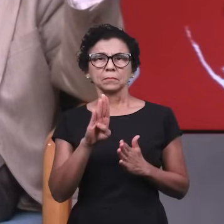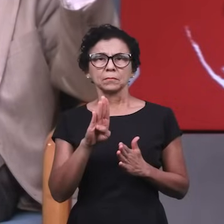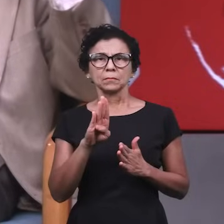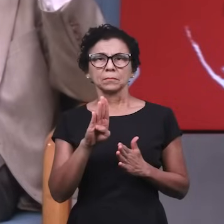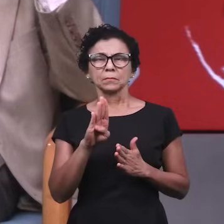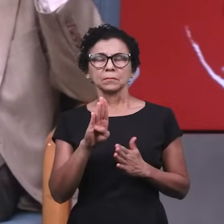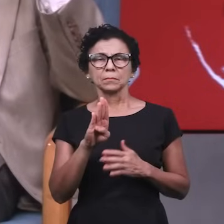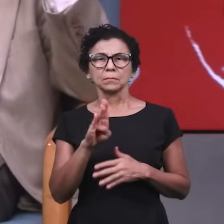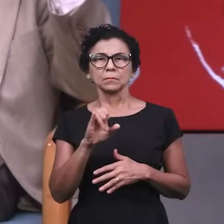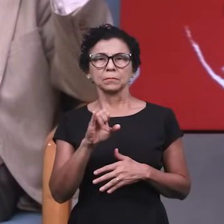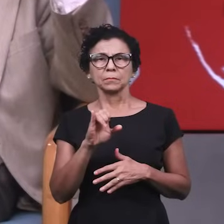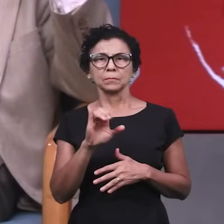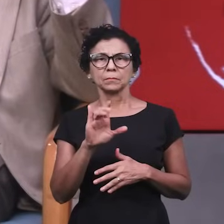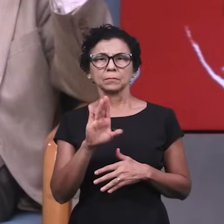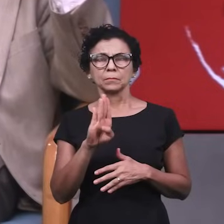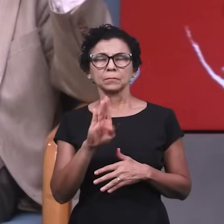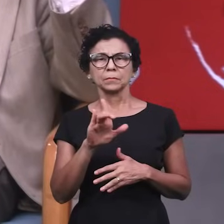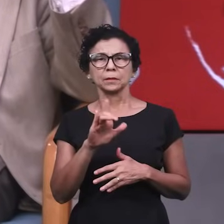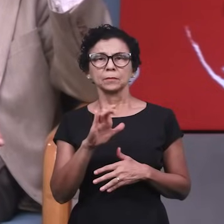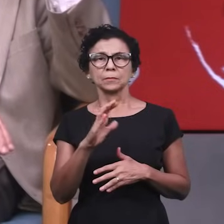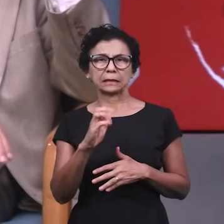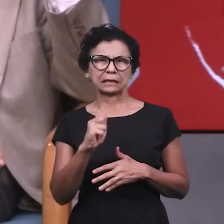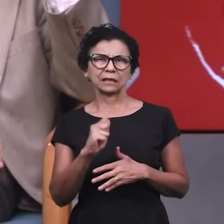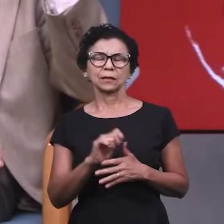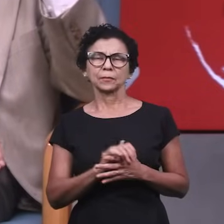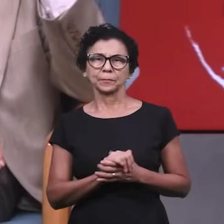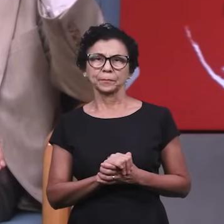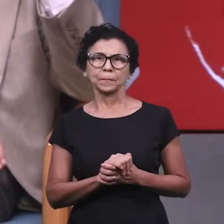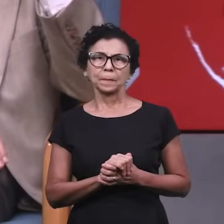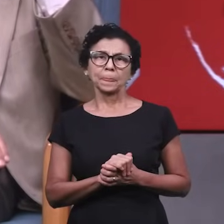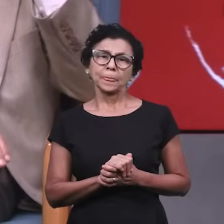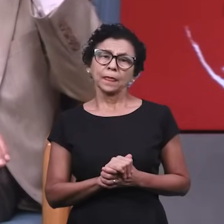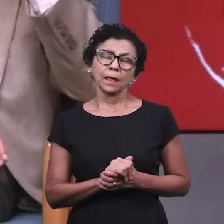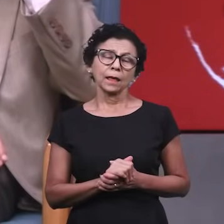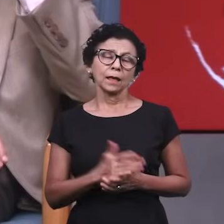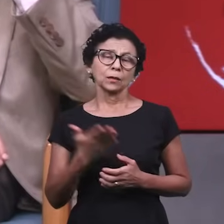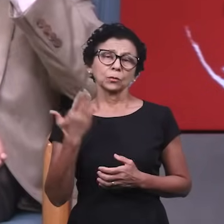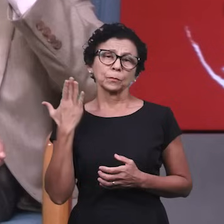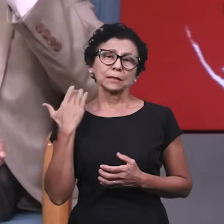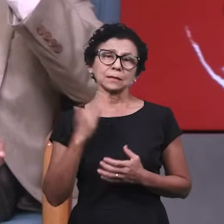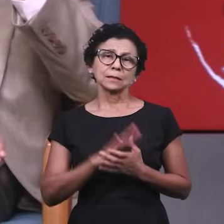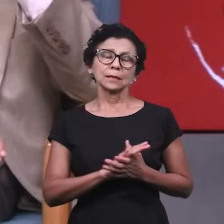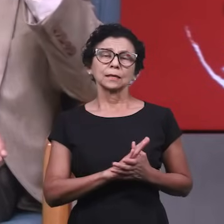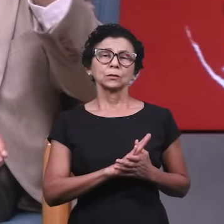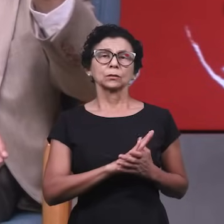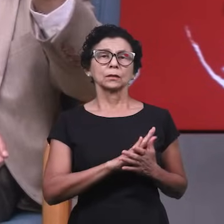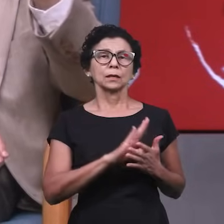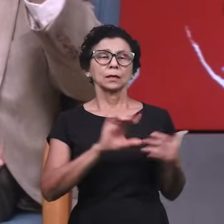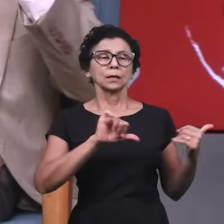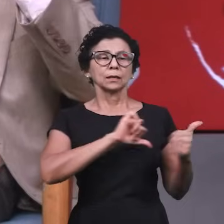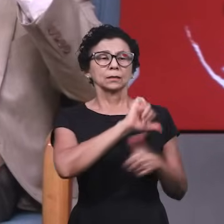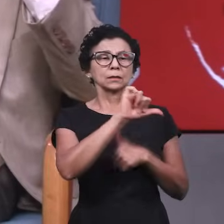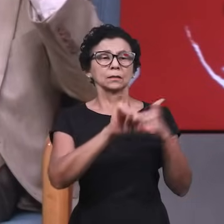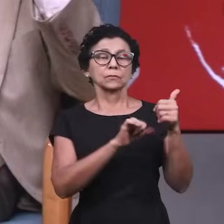igreja bíblica é um termo que tem a origem praticamente na reforma religiosa, quando